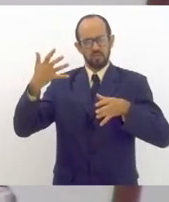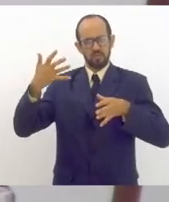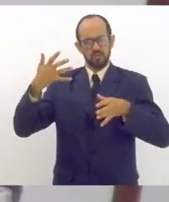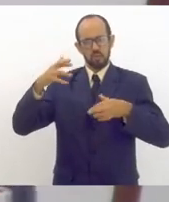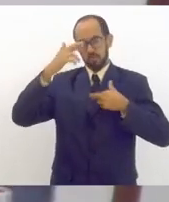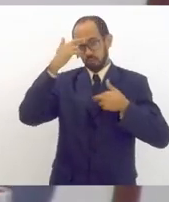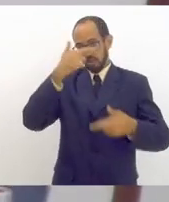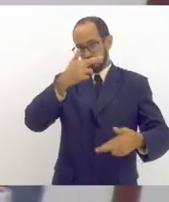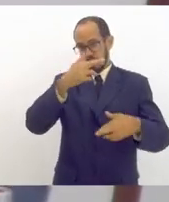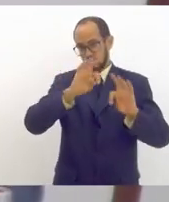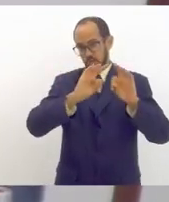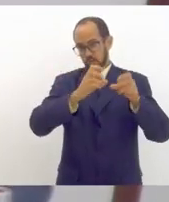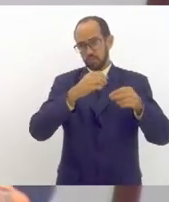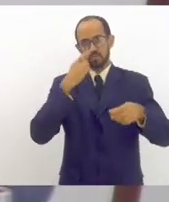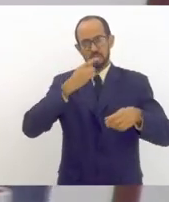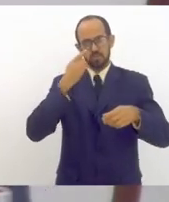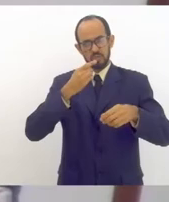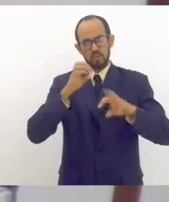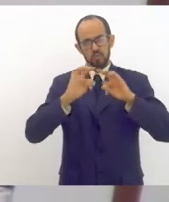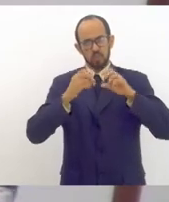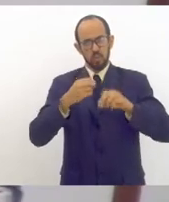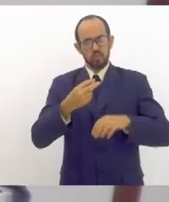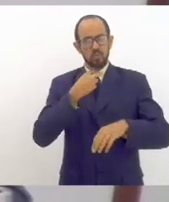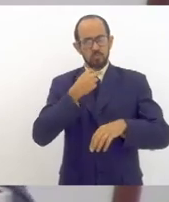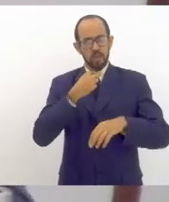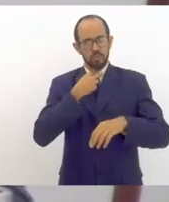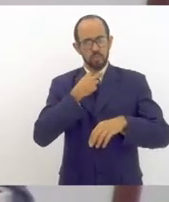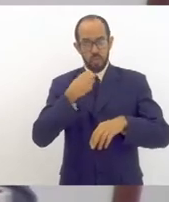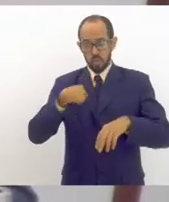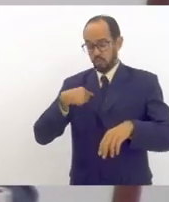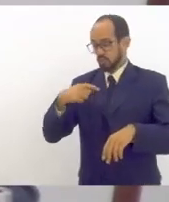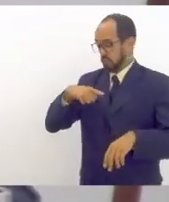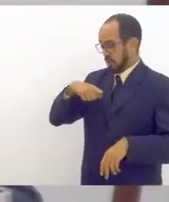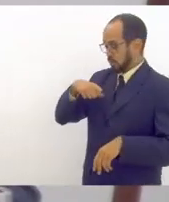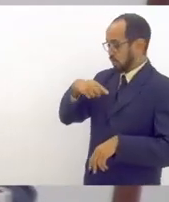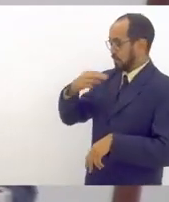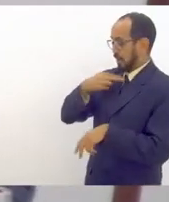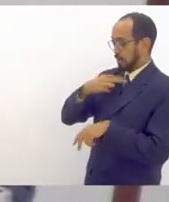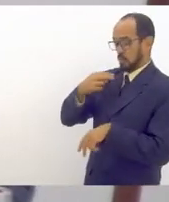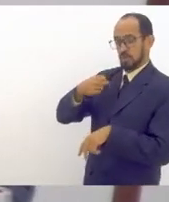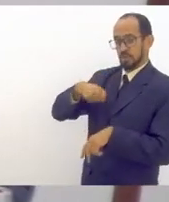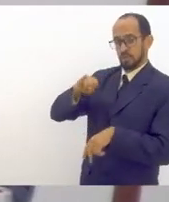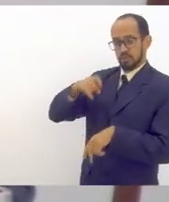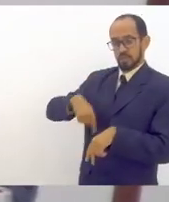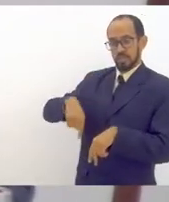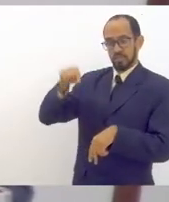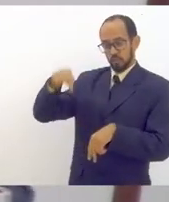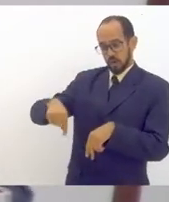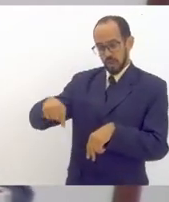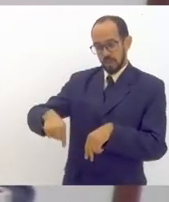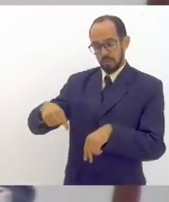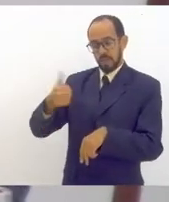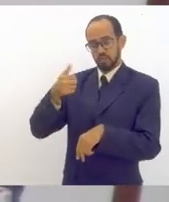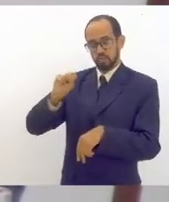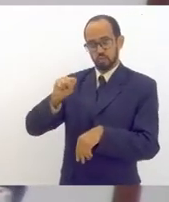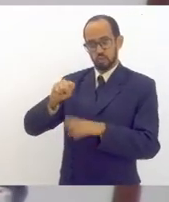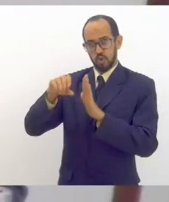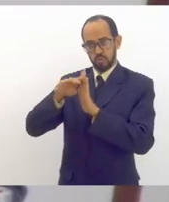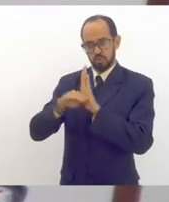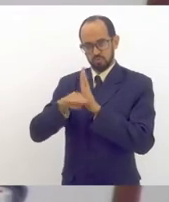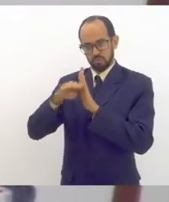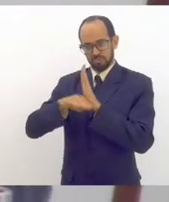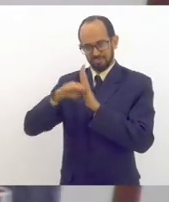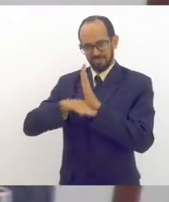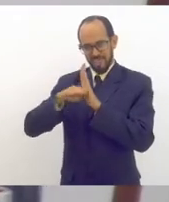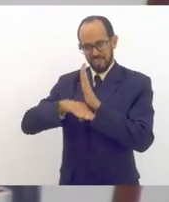Mas será que tá todo mundo tão ocupado assim que não podia estar aqui agora eu tô ocupado Só se você descer agora lá no 18 vocês vão me ver lá agora